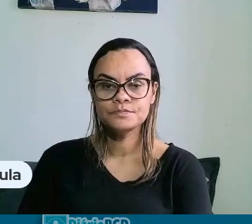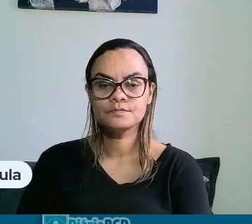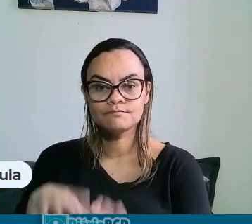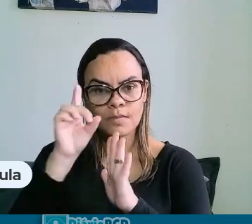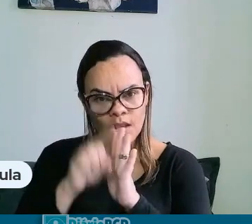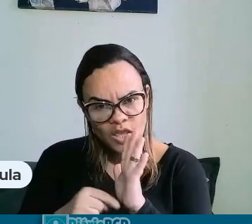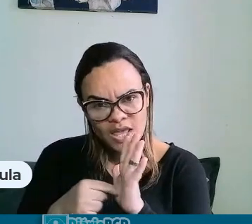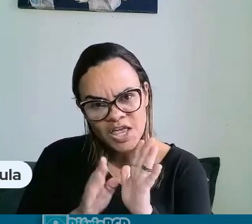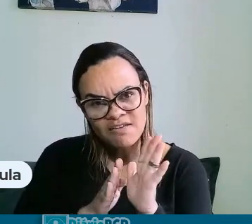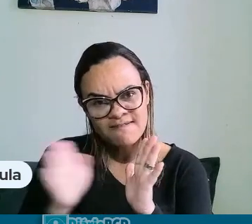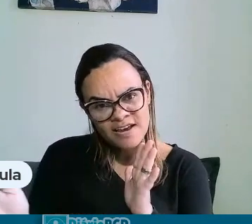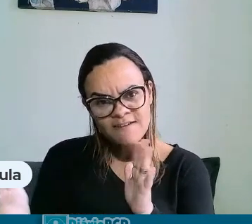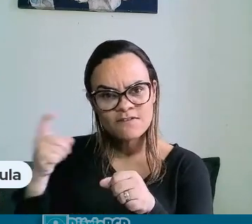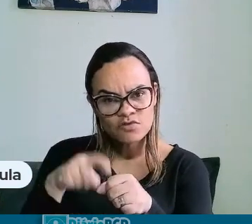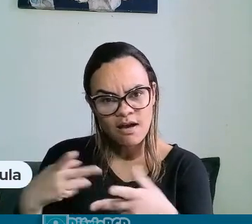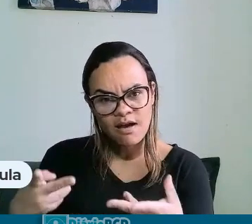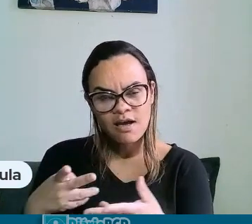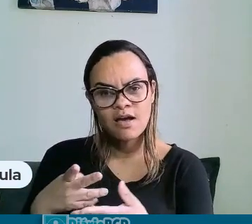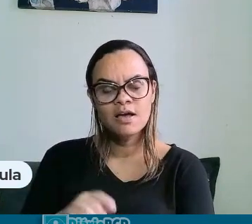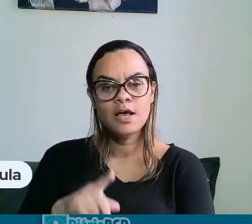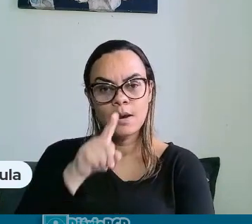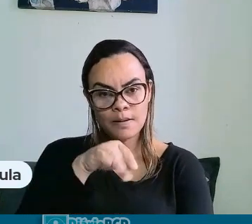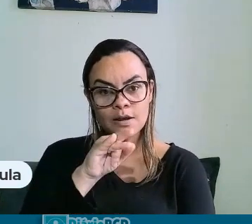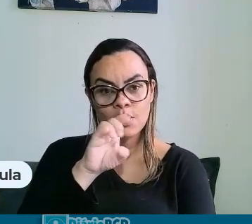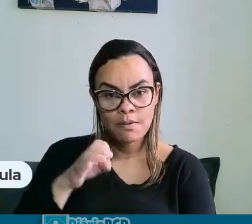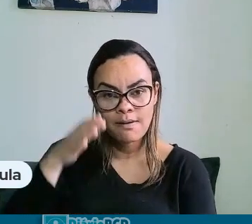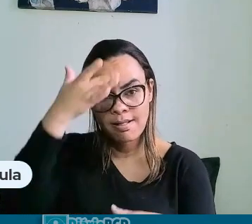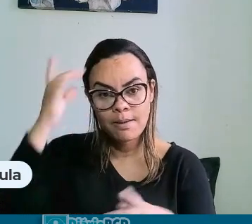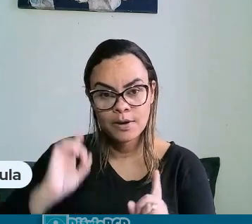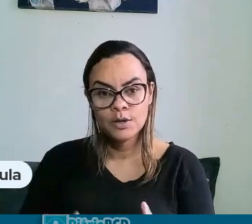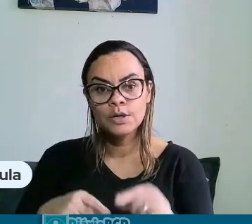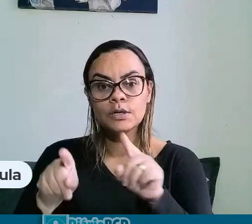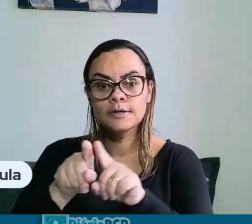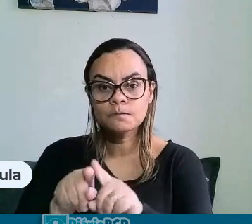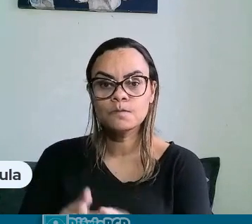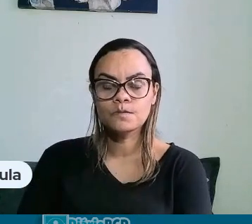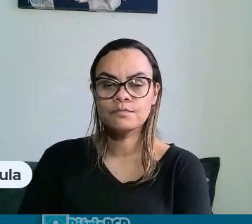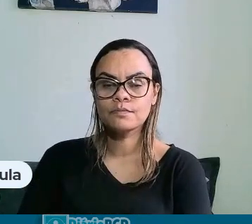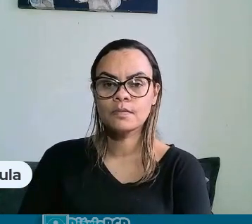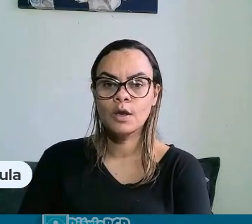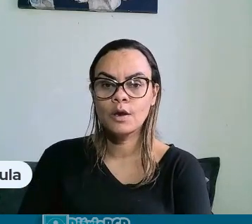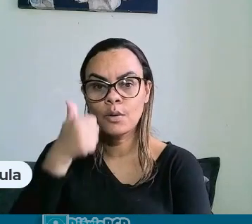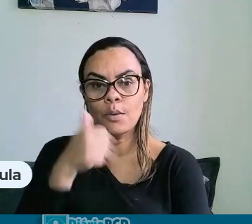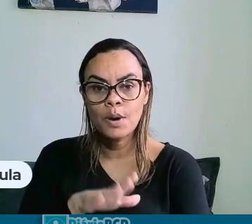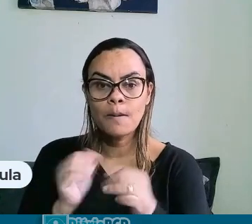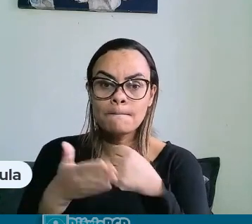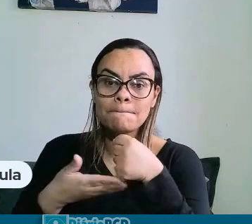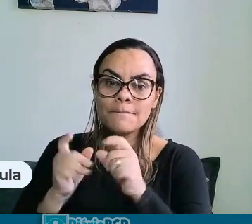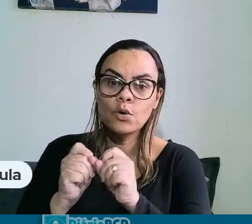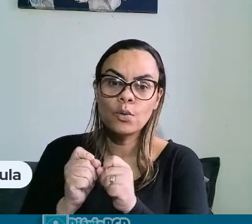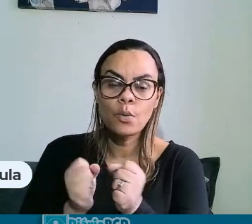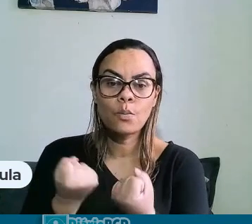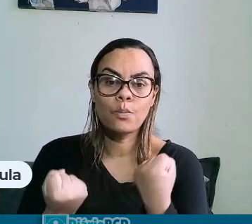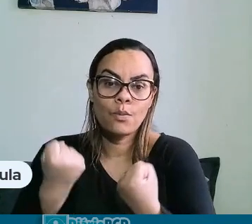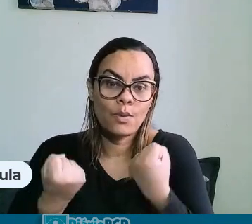direito de ir e vir do professor Ives, que é uma pessoa com deficiência, está praticamente baseado no veículo,